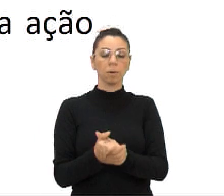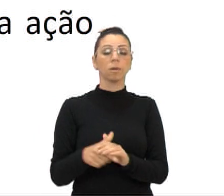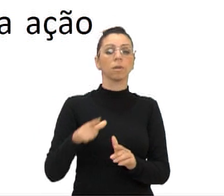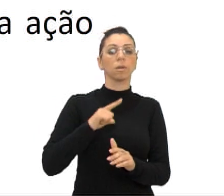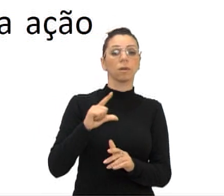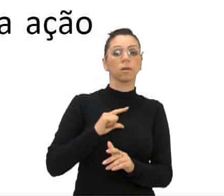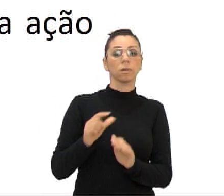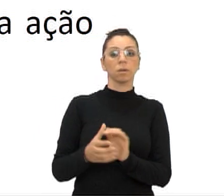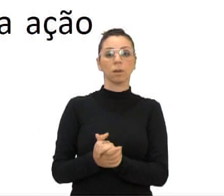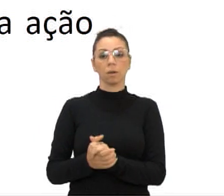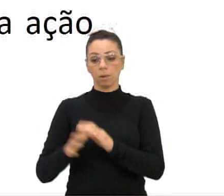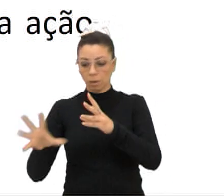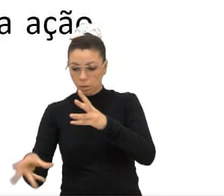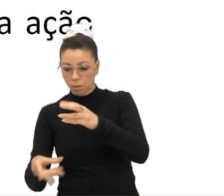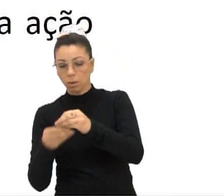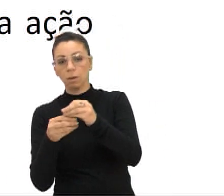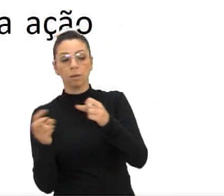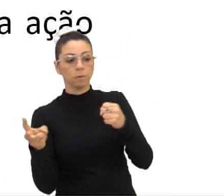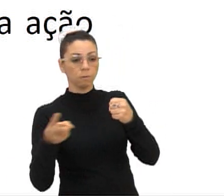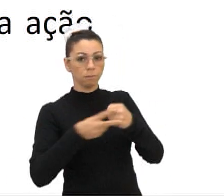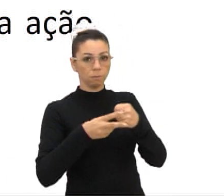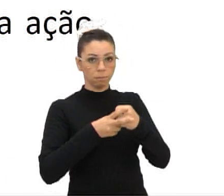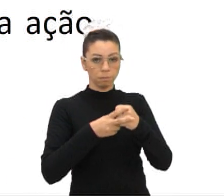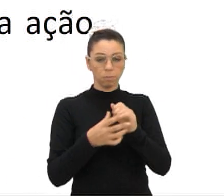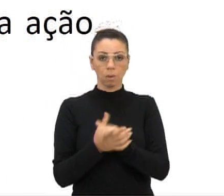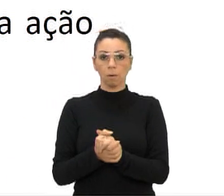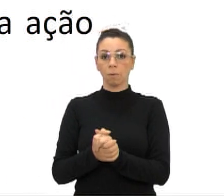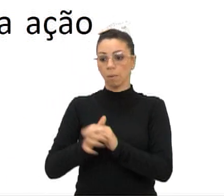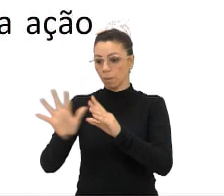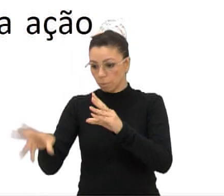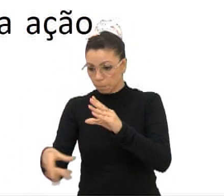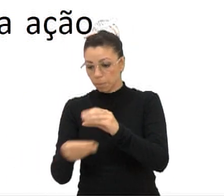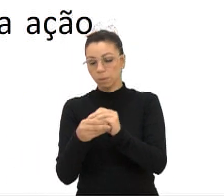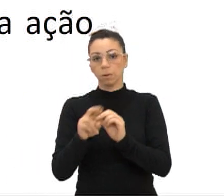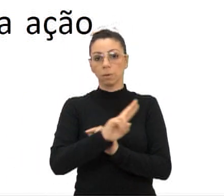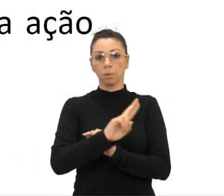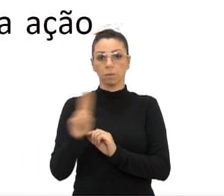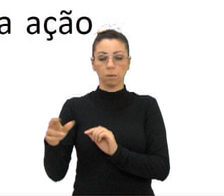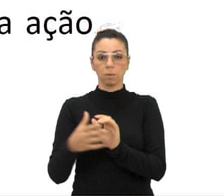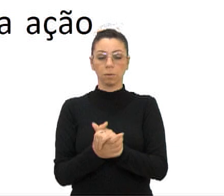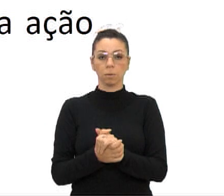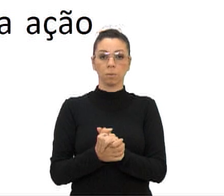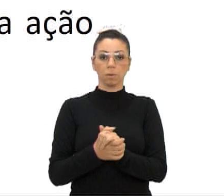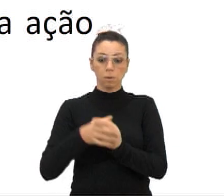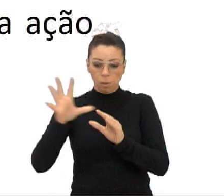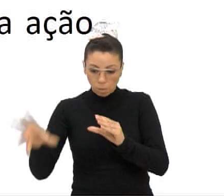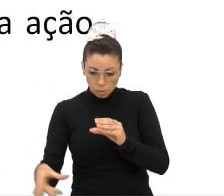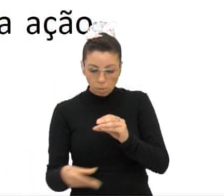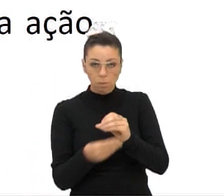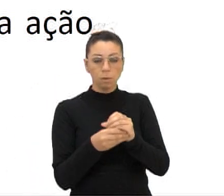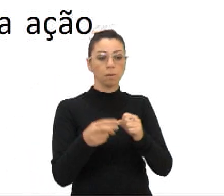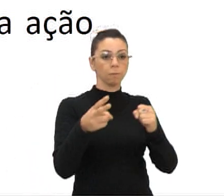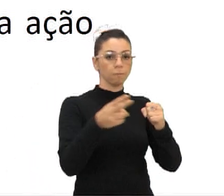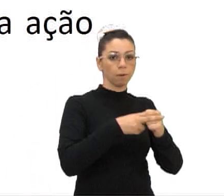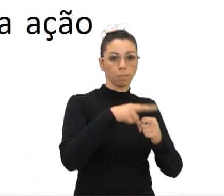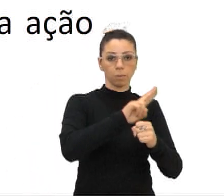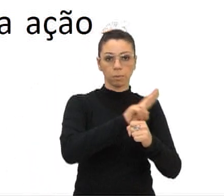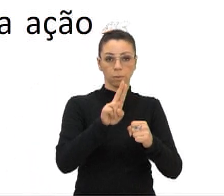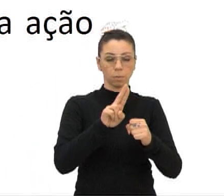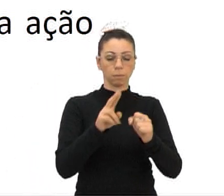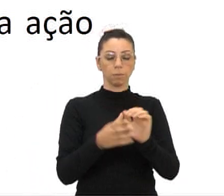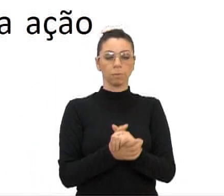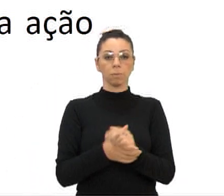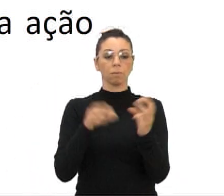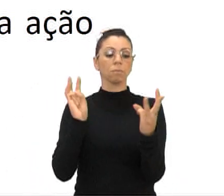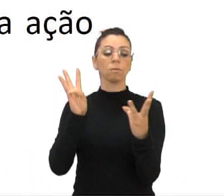tenho predicado verbal, predicado nominal e predicado verbo nominal. Certo? Eu tenho esses